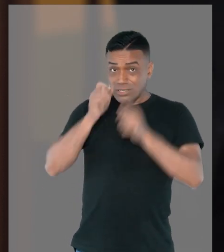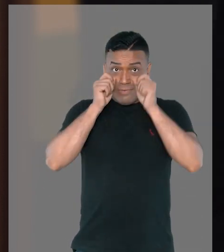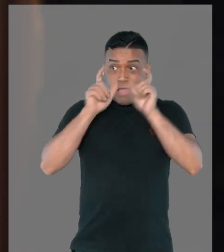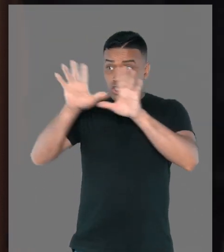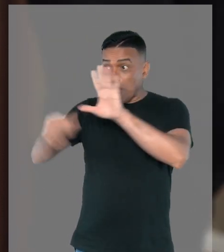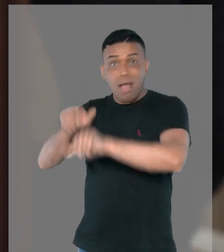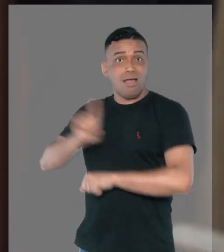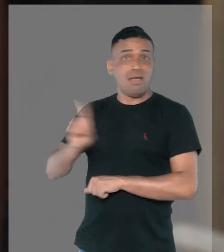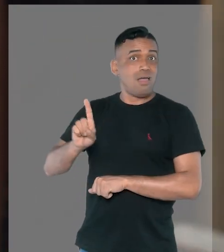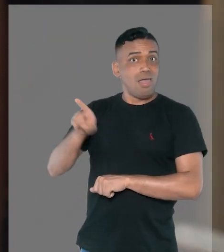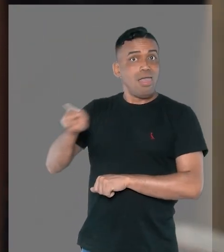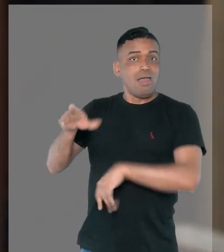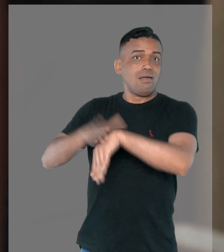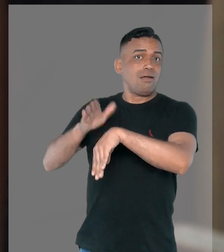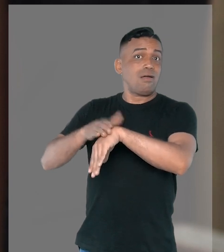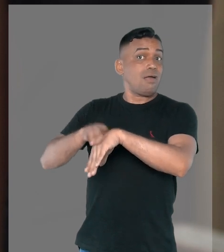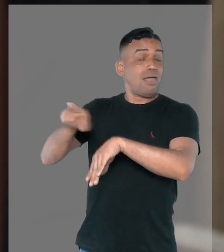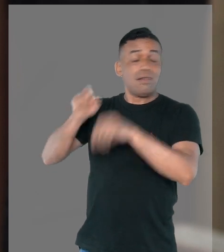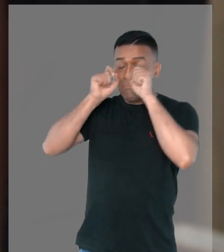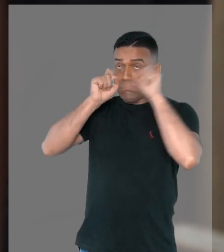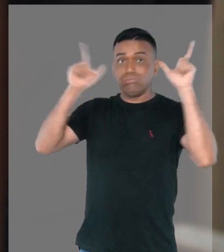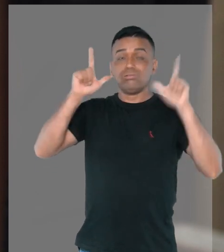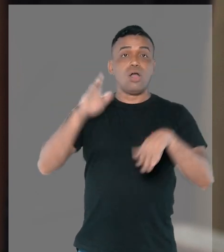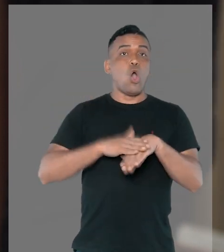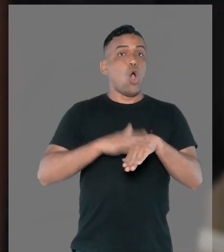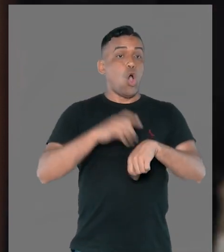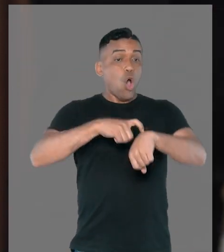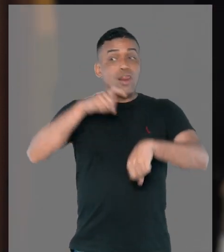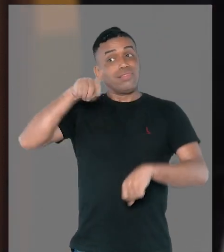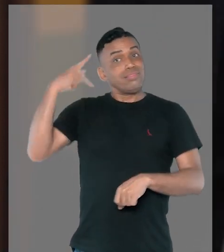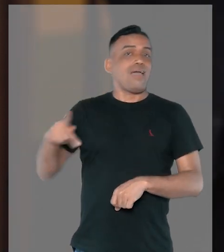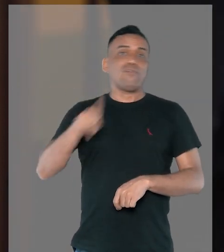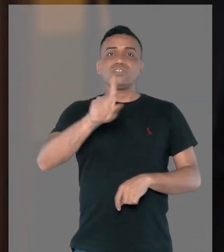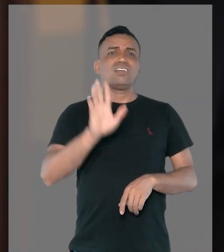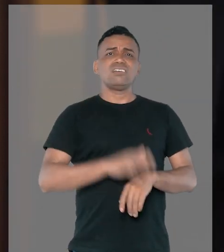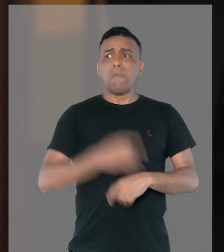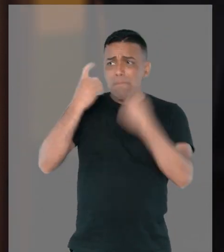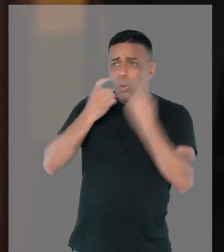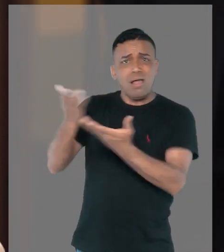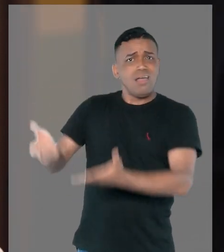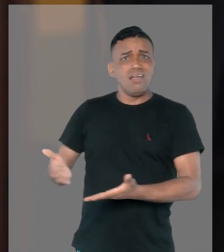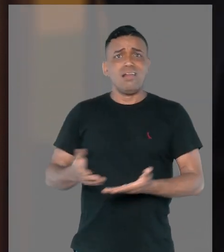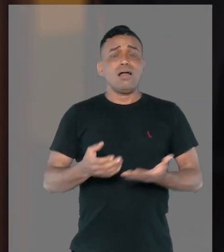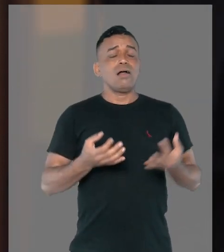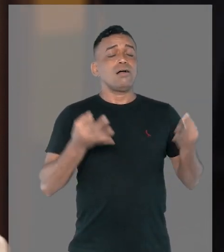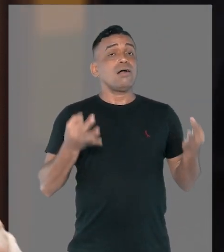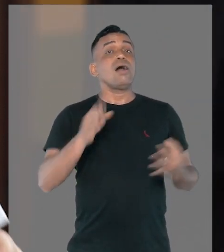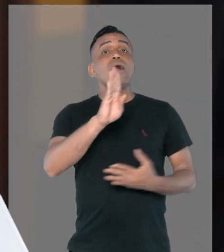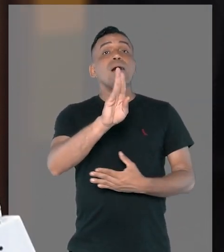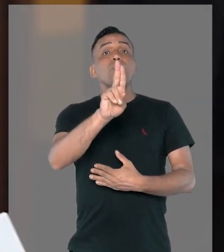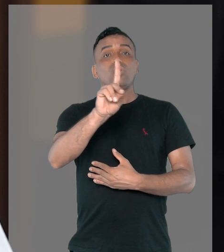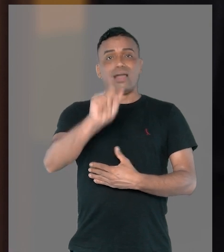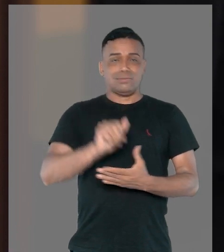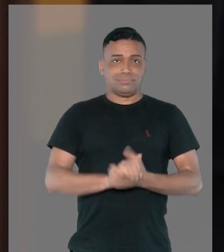despertá-la, ela vai ter o seu despertar na hora do despertar dela, não é você que desperta. Pare de se preocupar com o outro, olhe para Buda. Aí eu